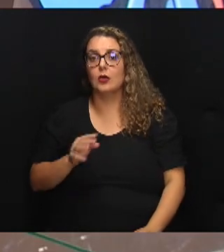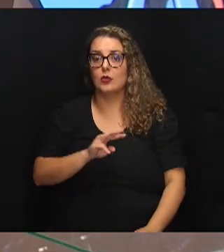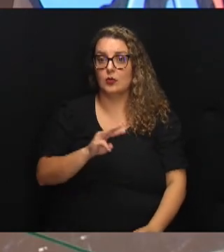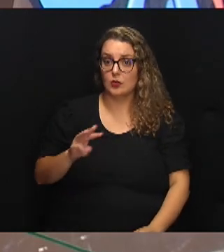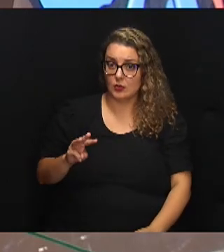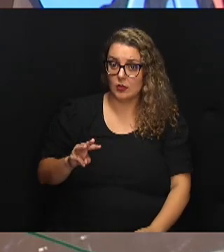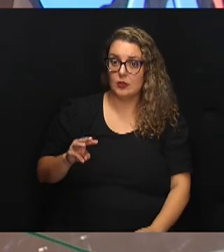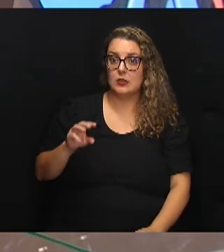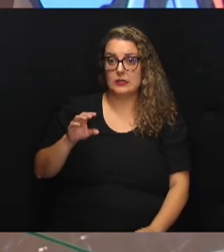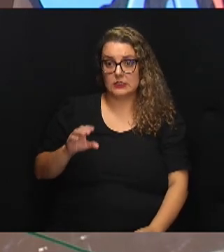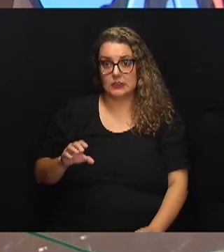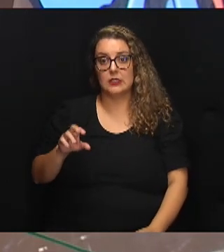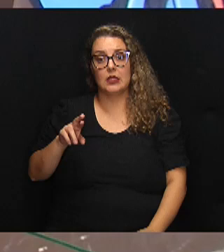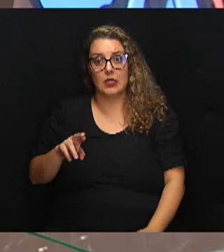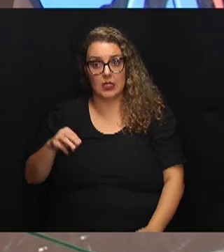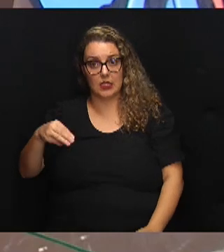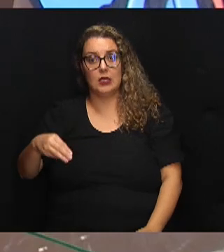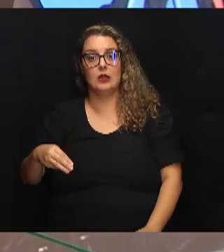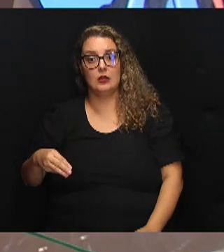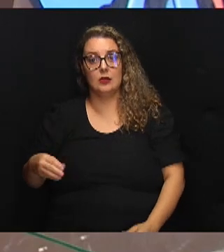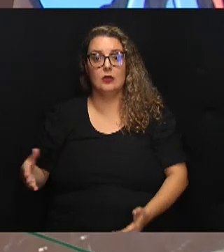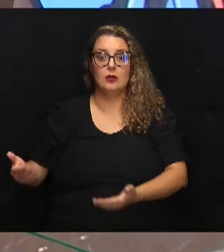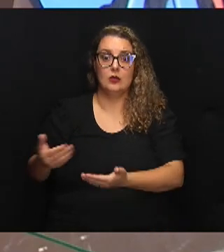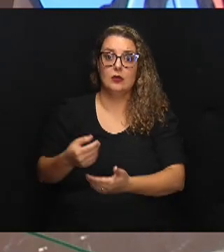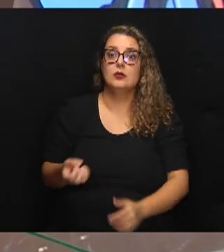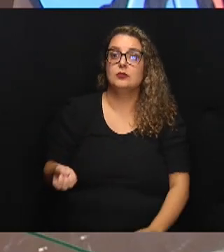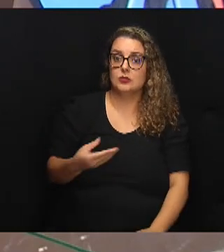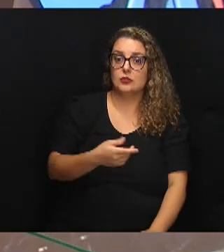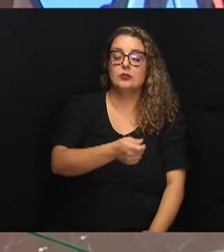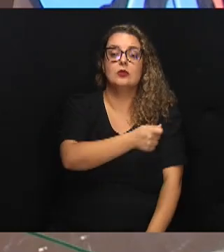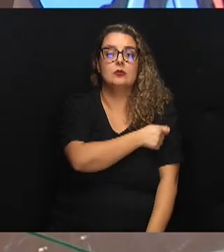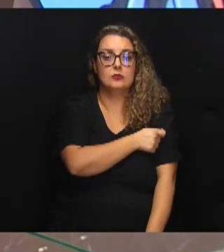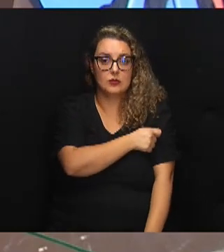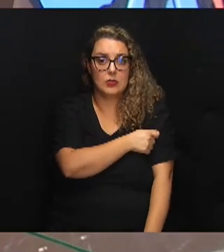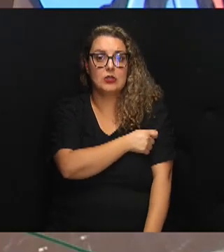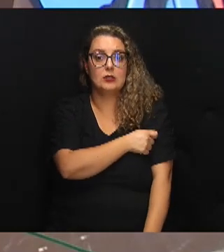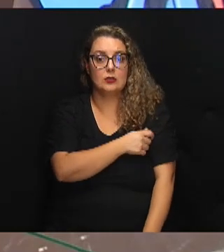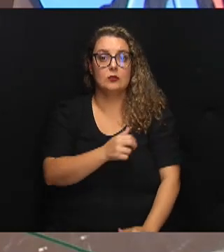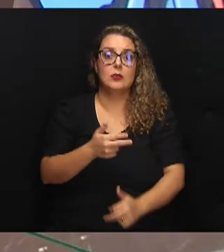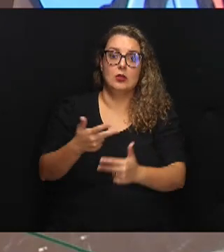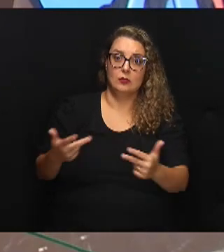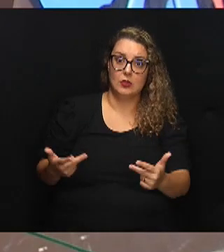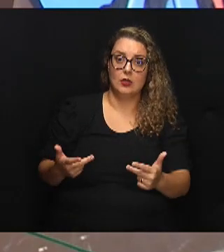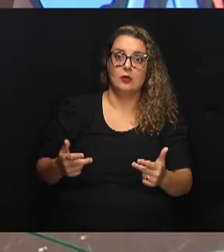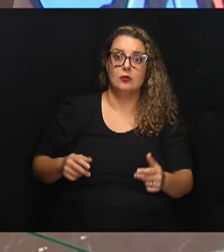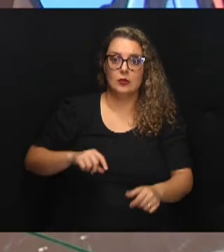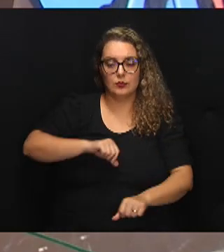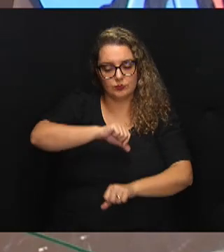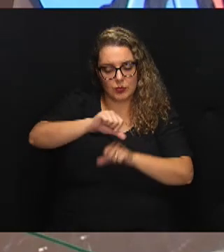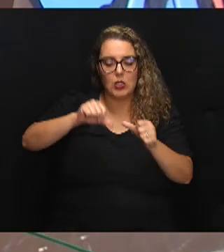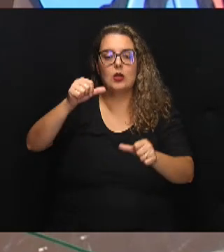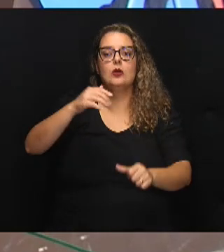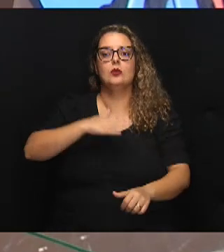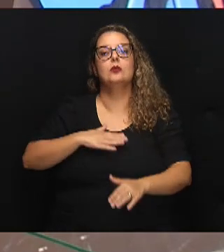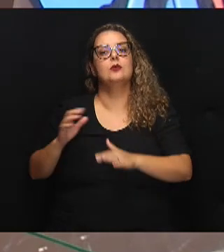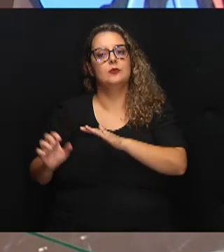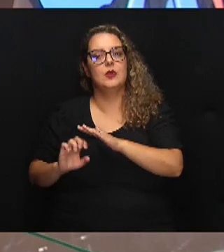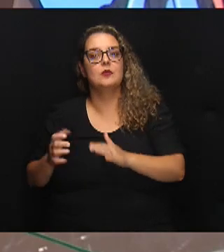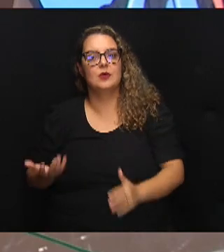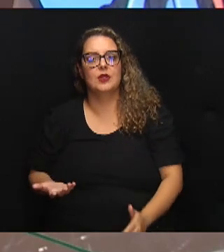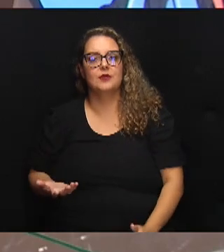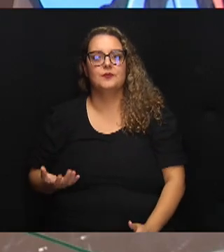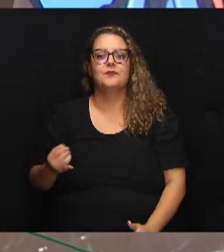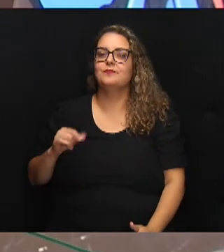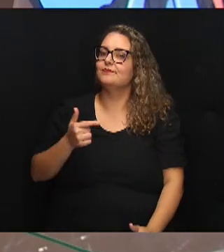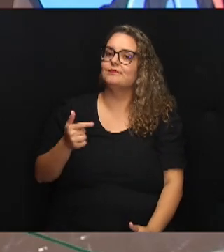de CRM e também captação de novos alunos, que foi uma das coisas que deu uma grande virada aqui no meu negócio. E se não